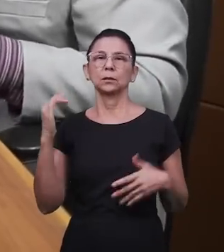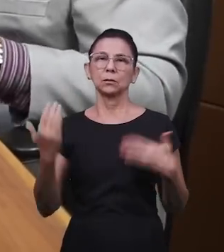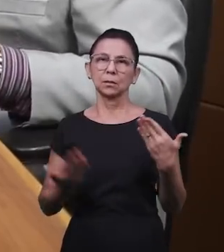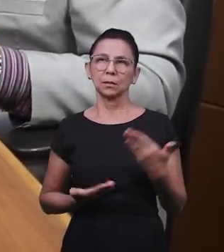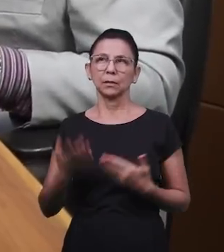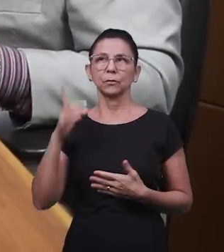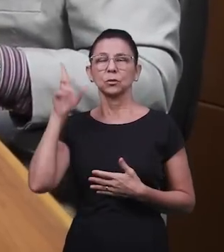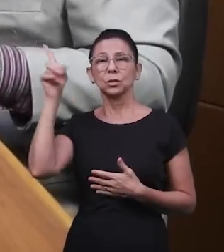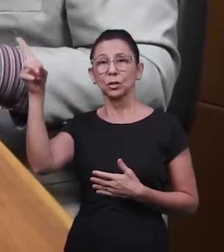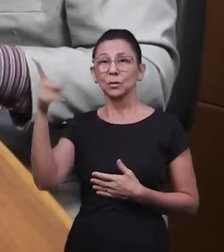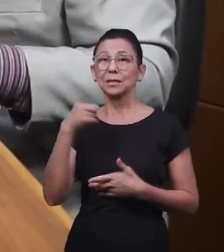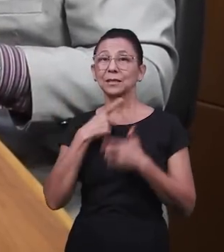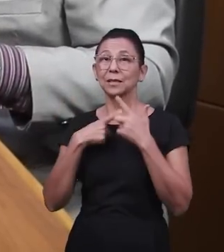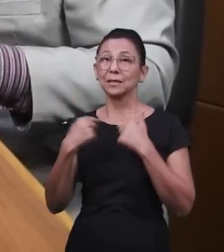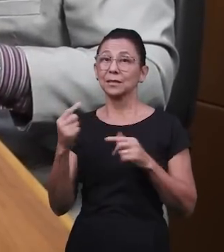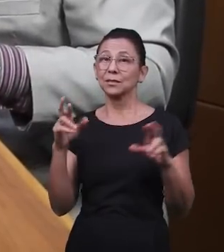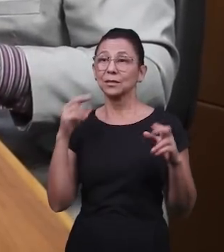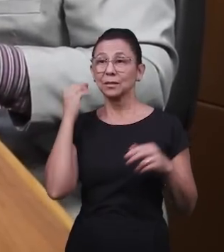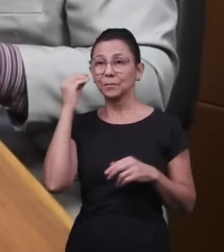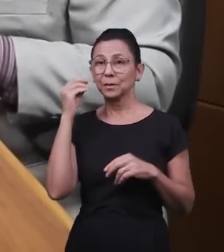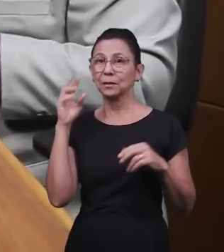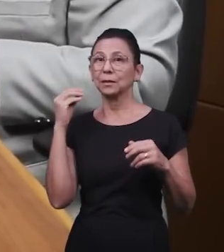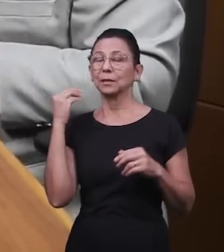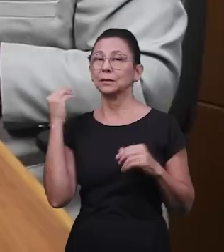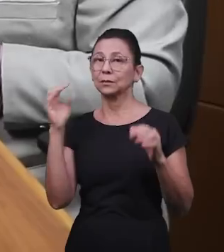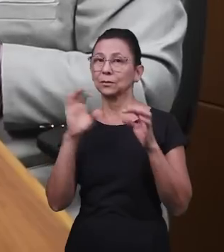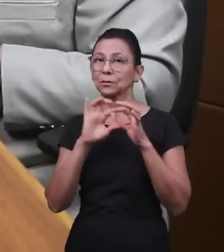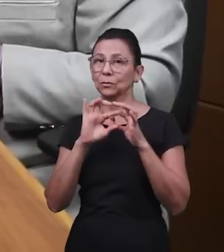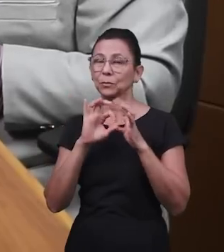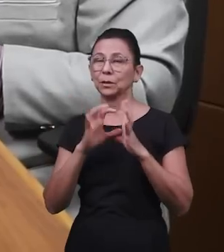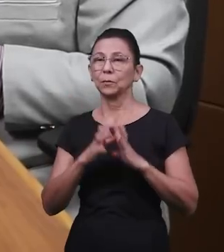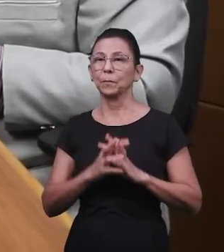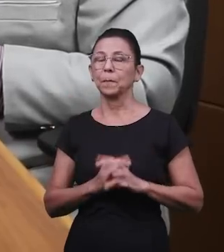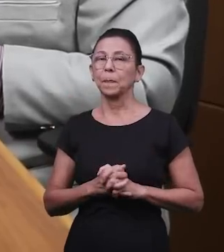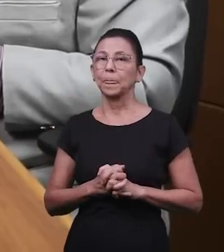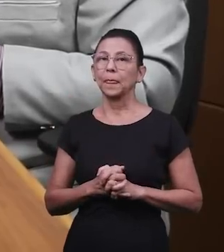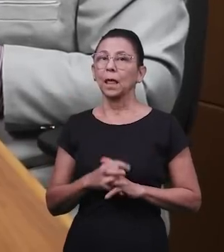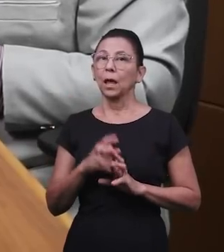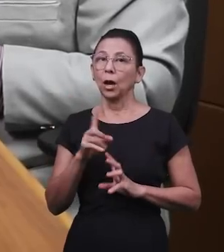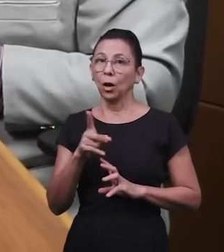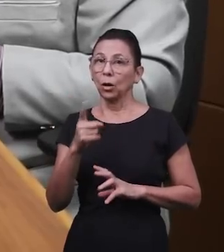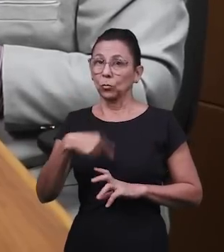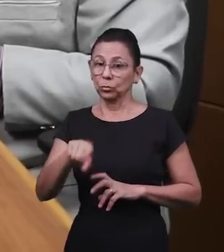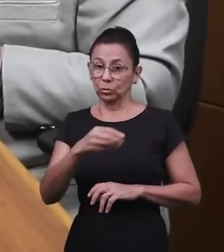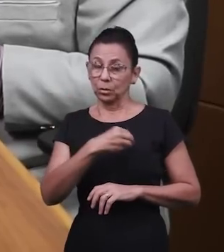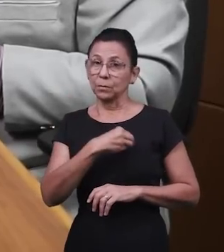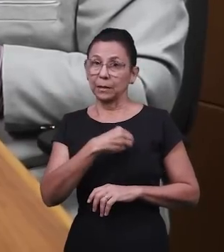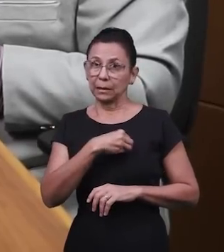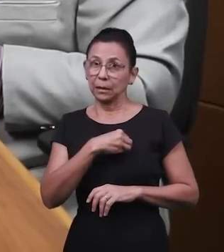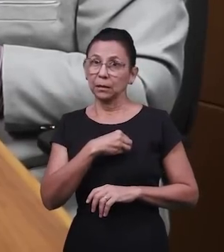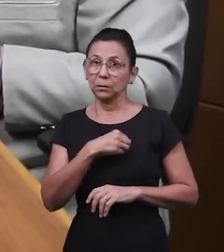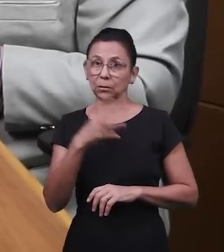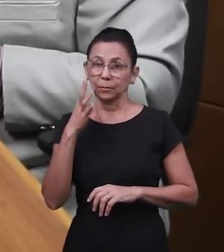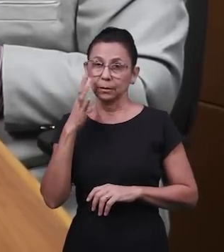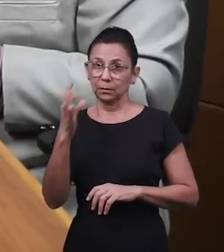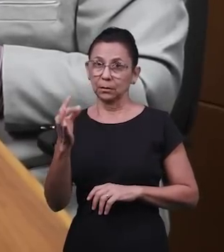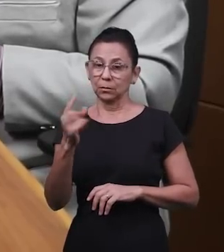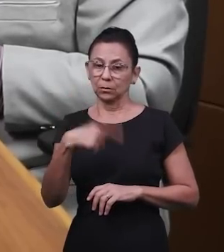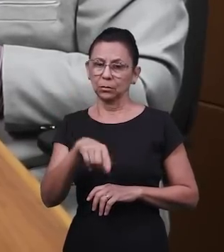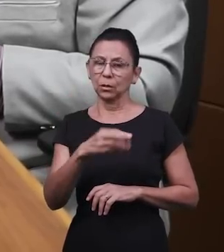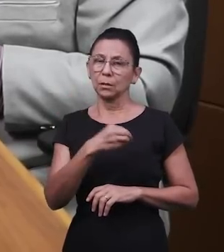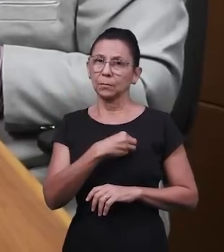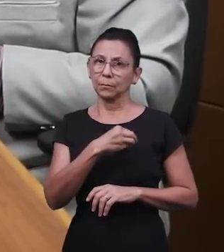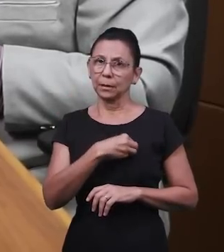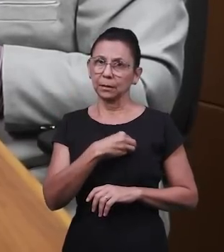quer ter uma experiência de comunhão com o Senhor. Né? Tem que lembrar uma coisa: quando nós caímos em pecado, né? Caímos em pecado, não